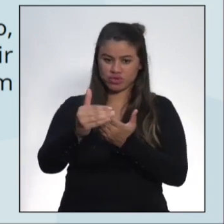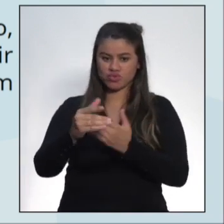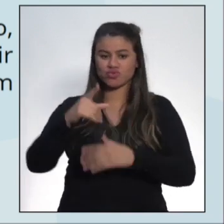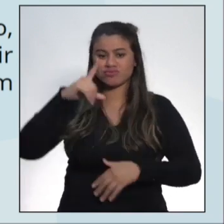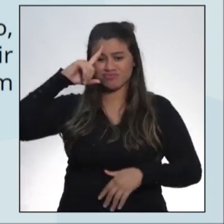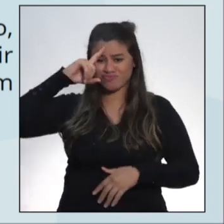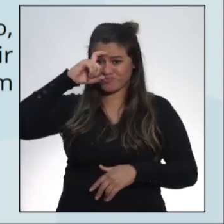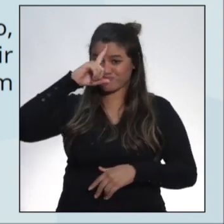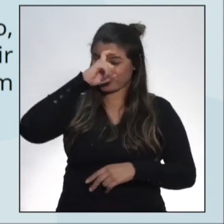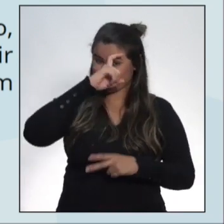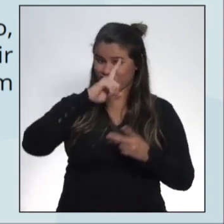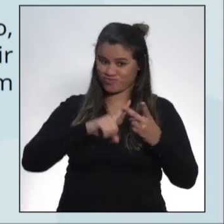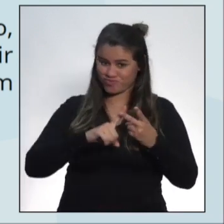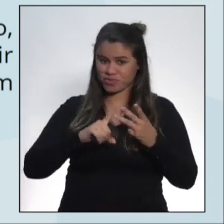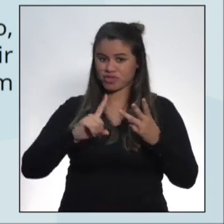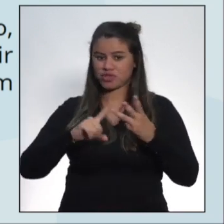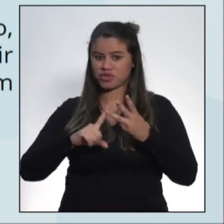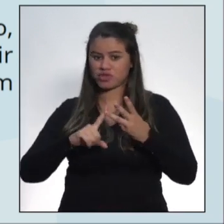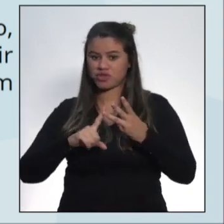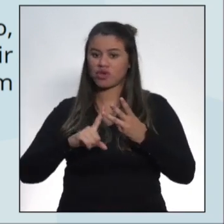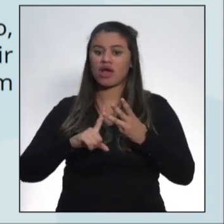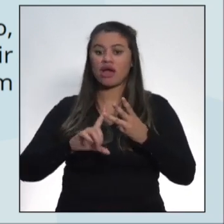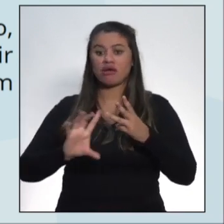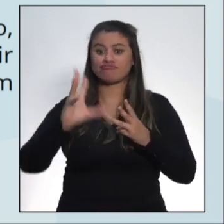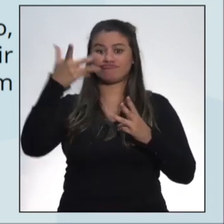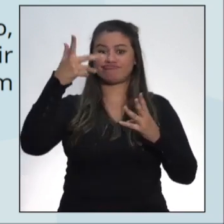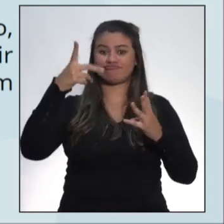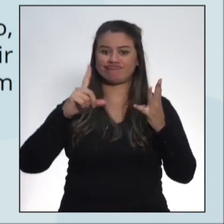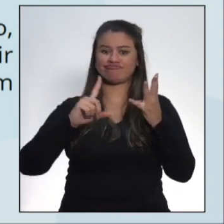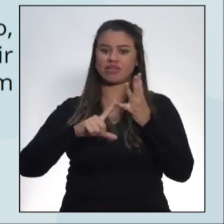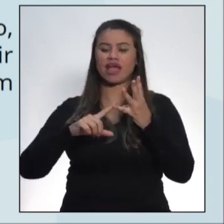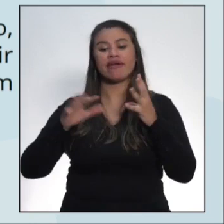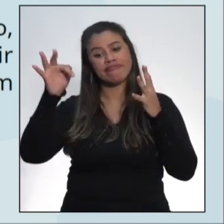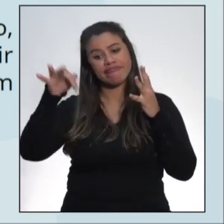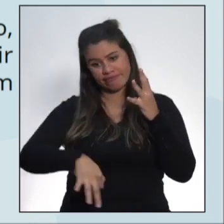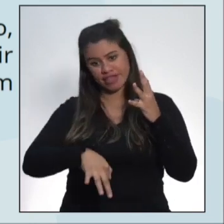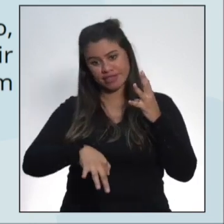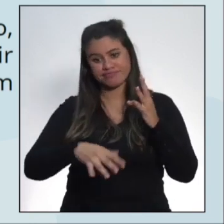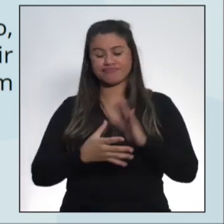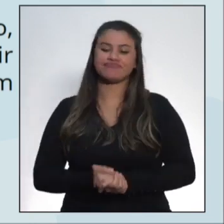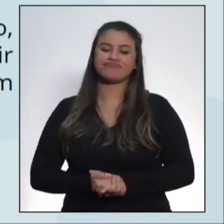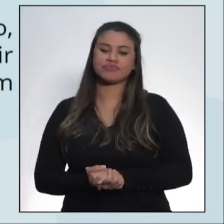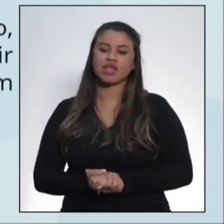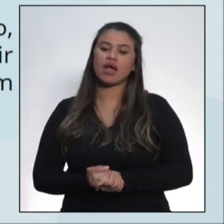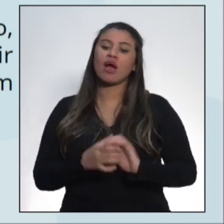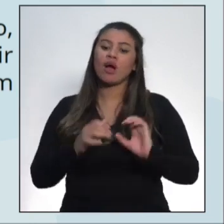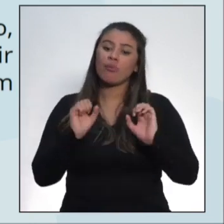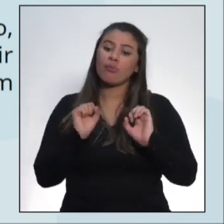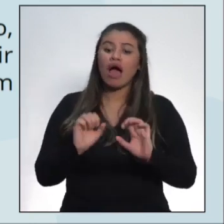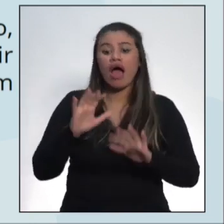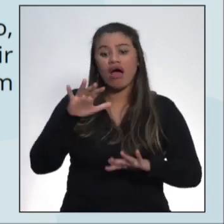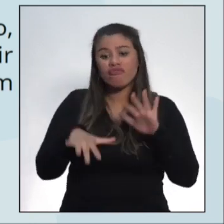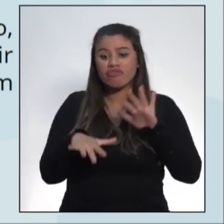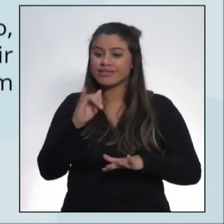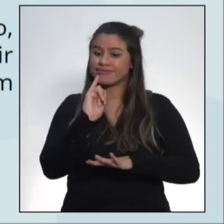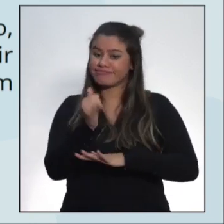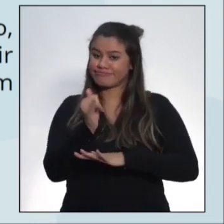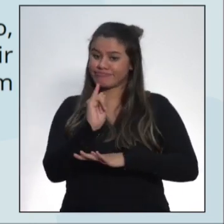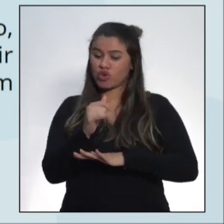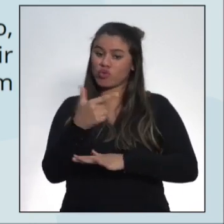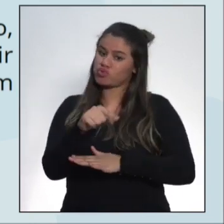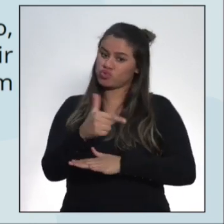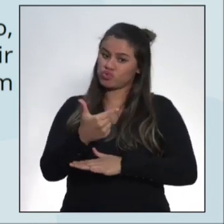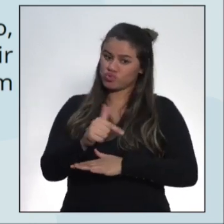complicação, clímax e desfecho. Pode não possuir narrador E esse é um grande